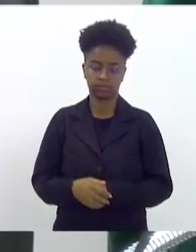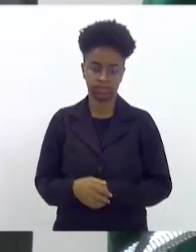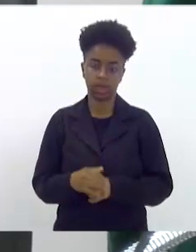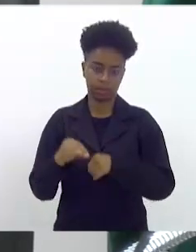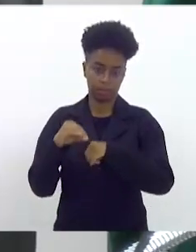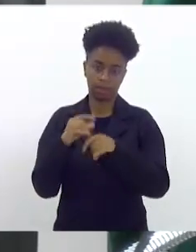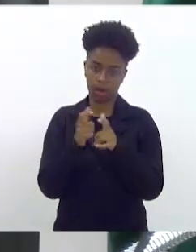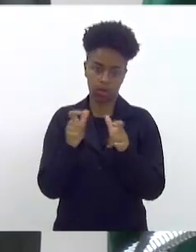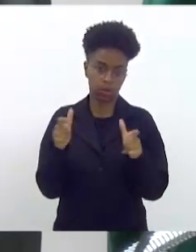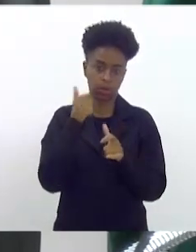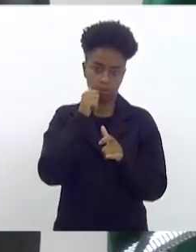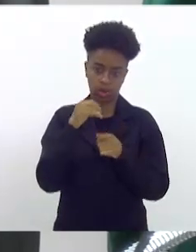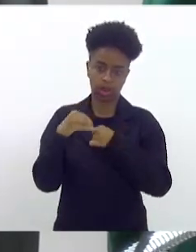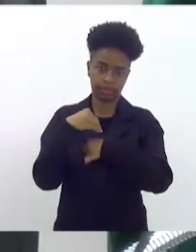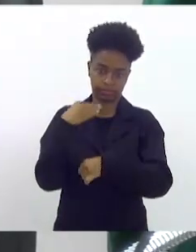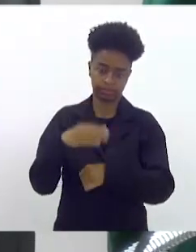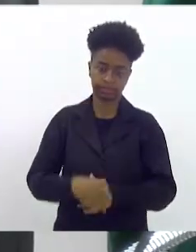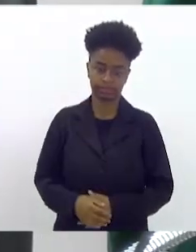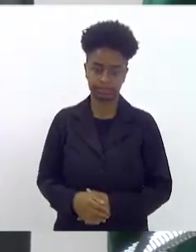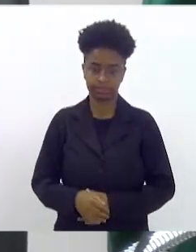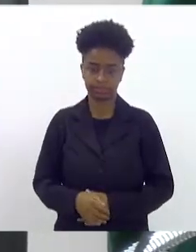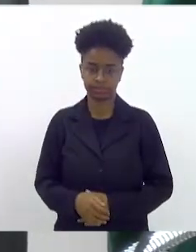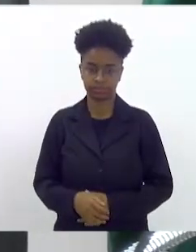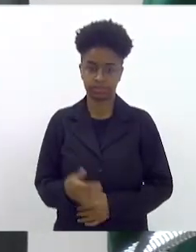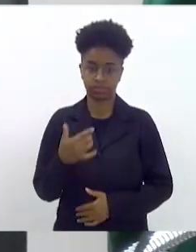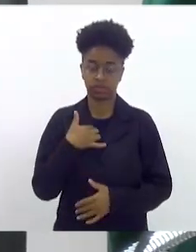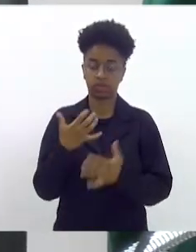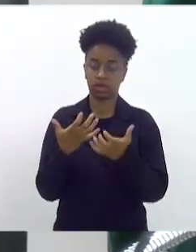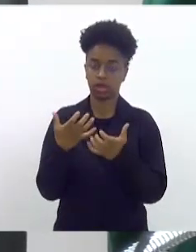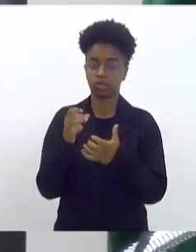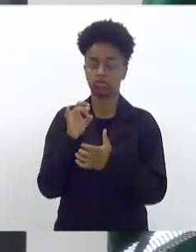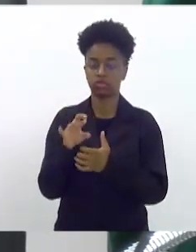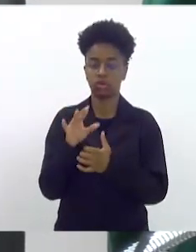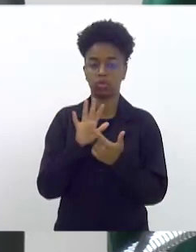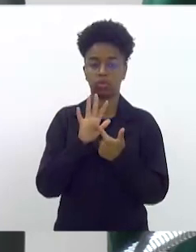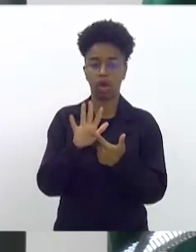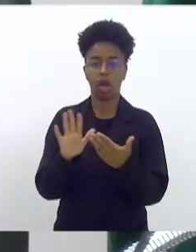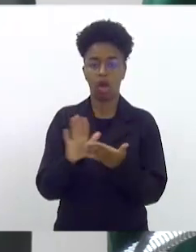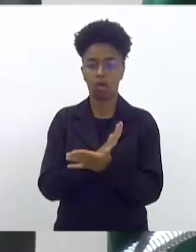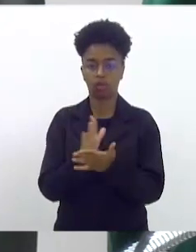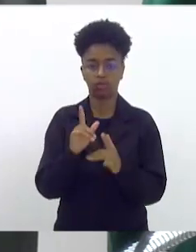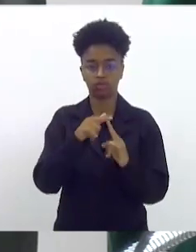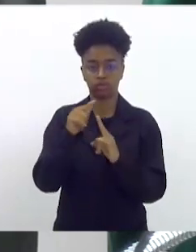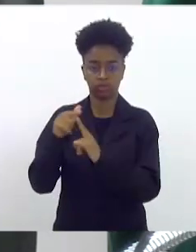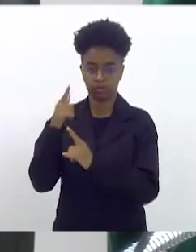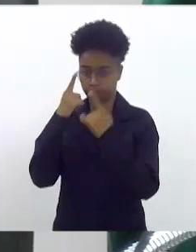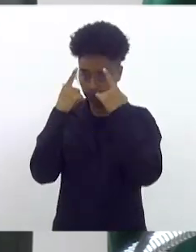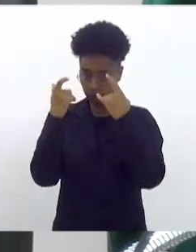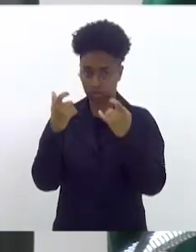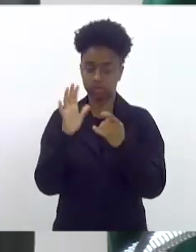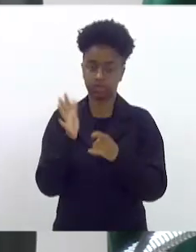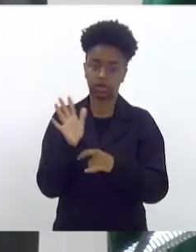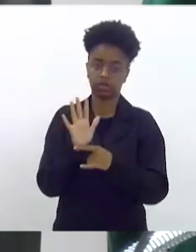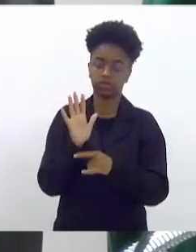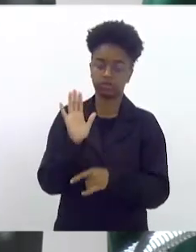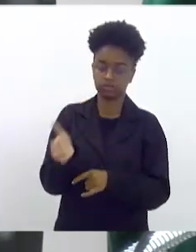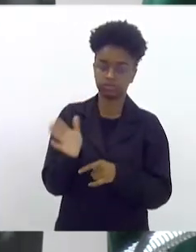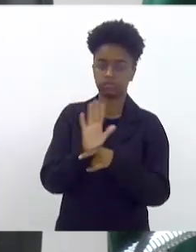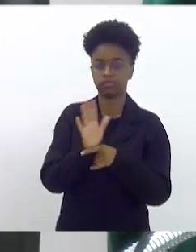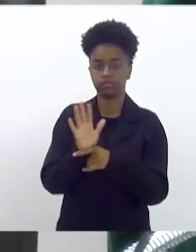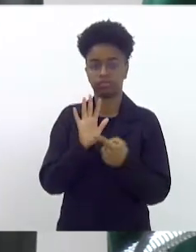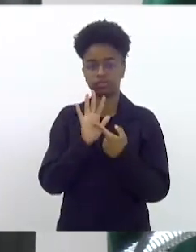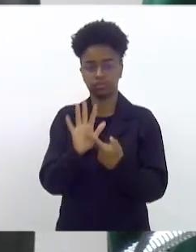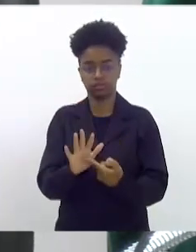delas de mulheres. Eu quero falar só alguns tipos de violência que já foi dito no vídeo que a nobre deputada Marta Rocha colocou,